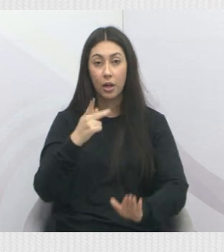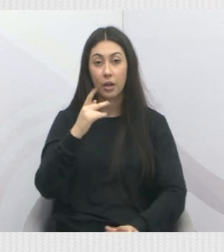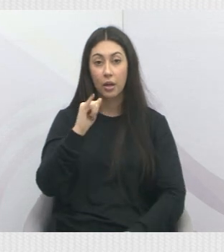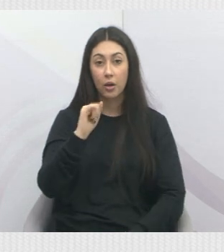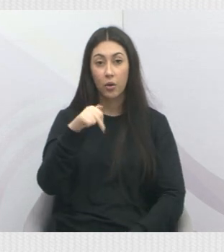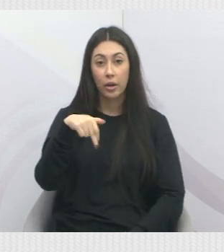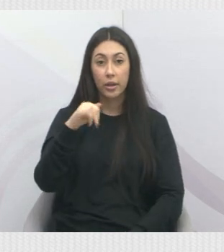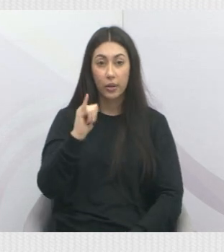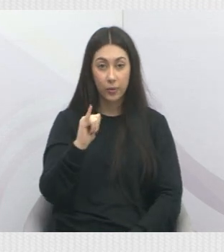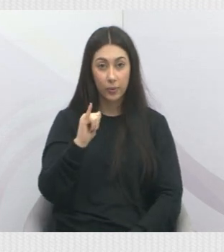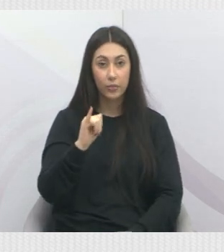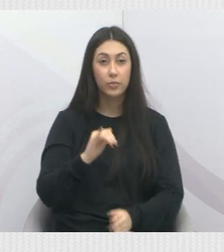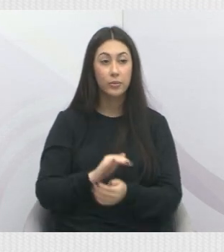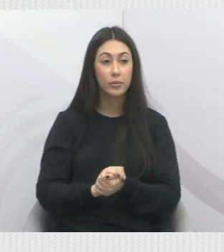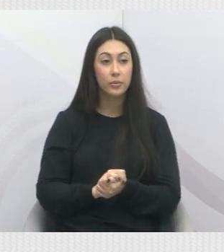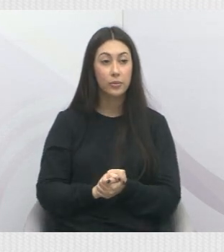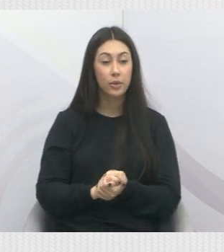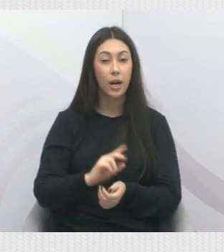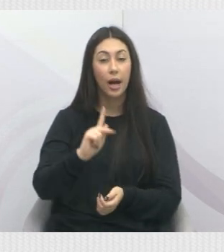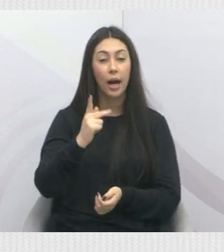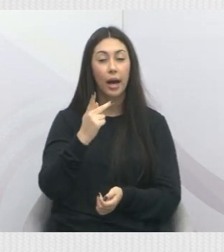da campanha, né, que esse ano